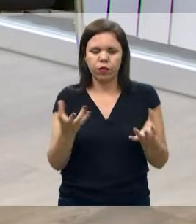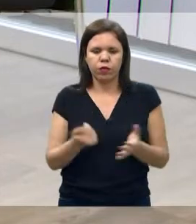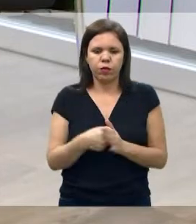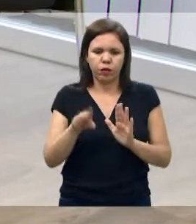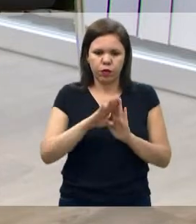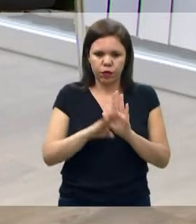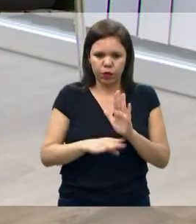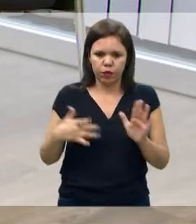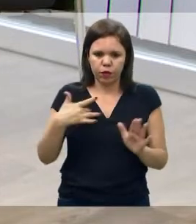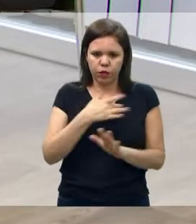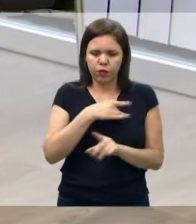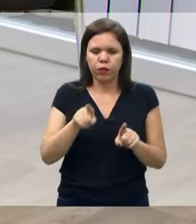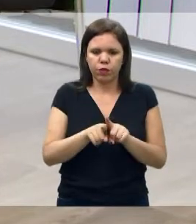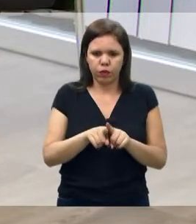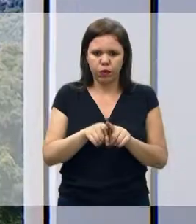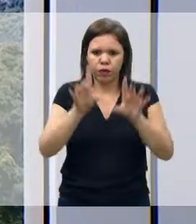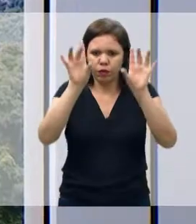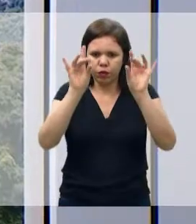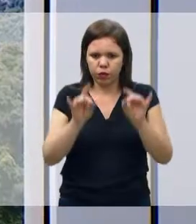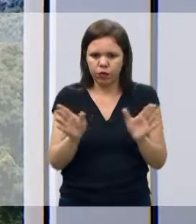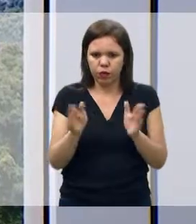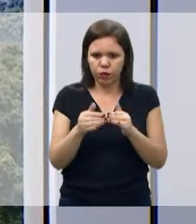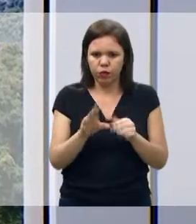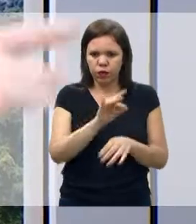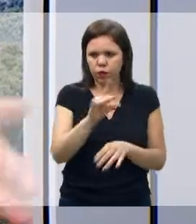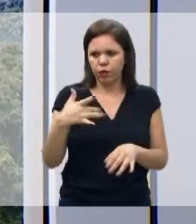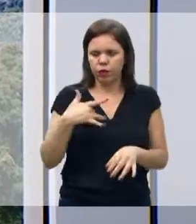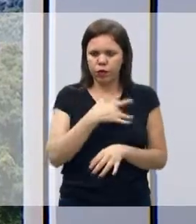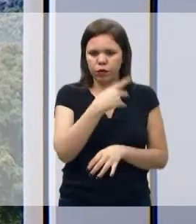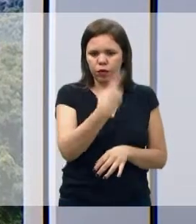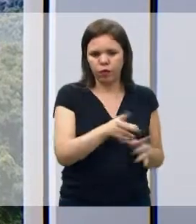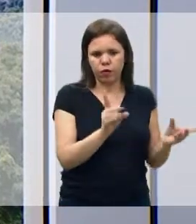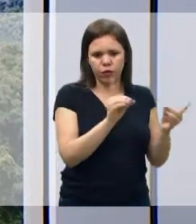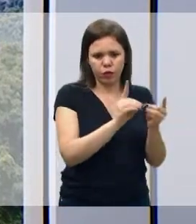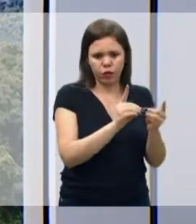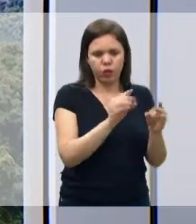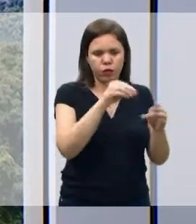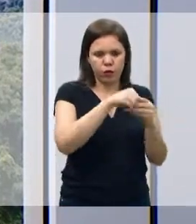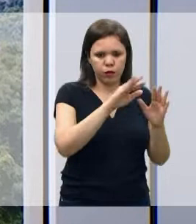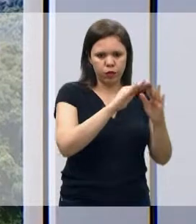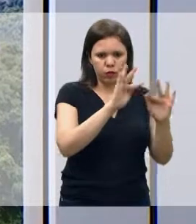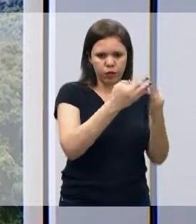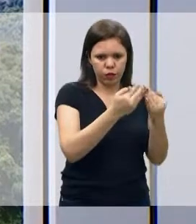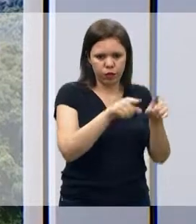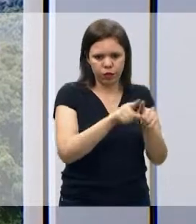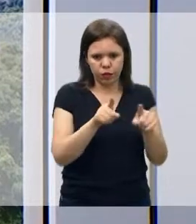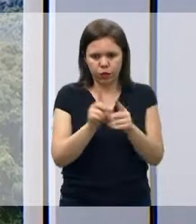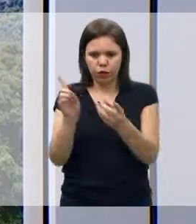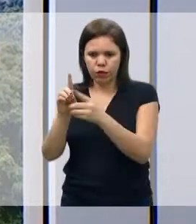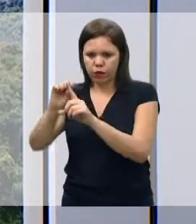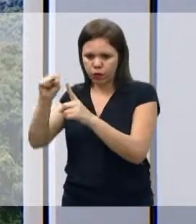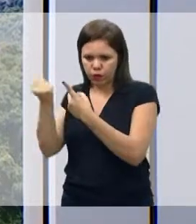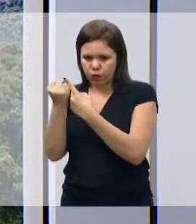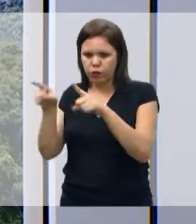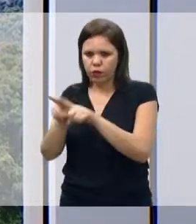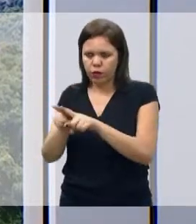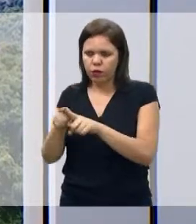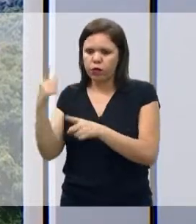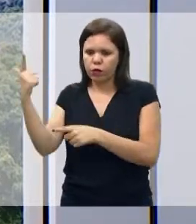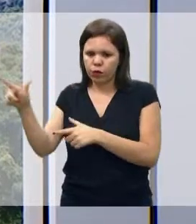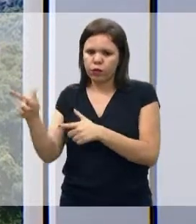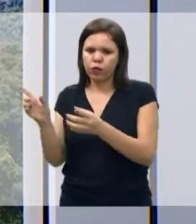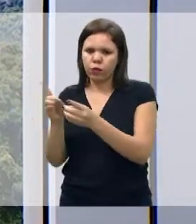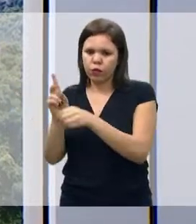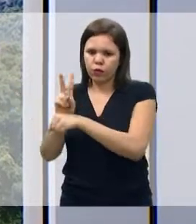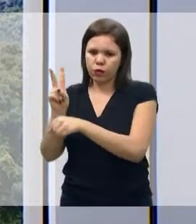A gente tem serviços específicos. A saúde tem o serviço de atendimento domiciliar e a assistência social também tem um